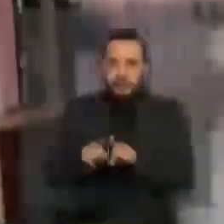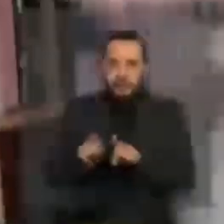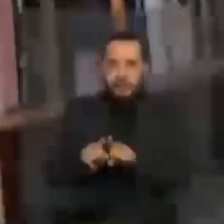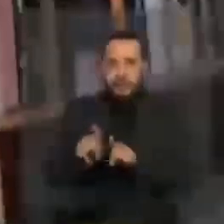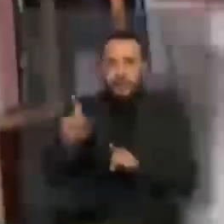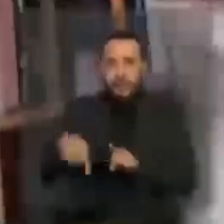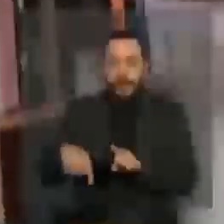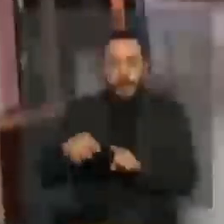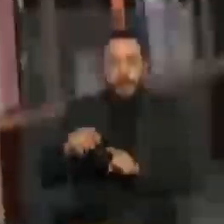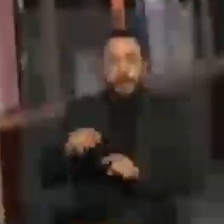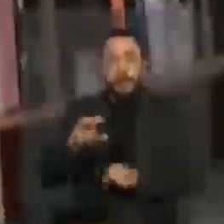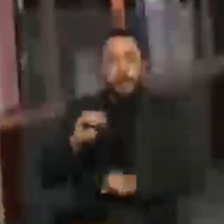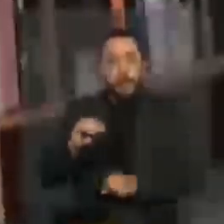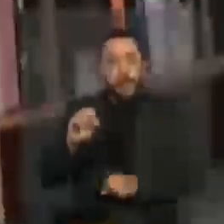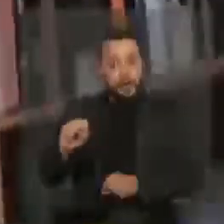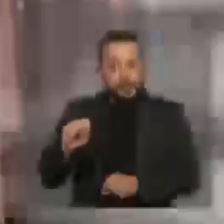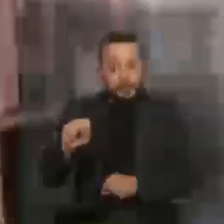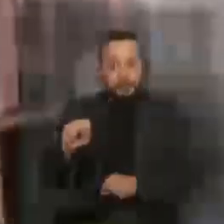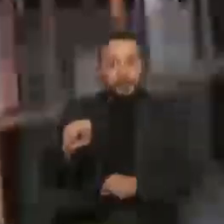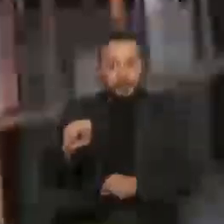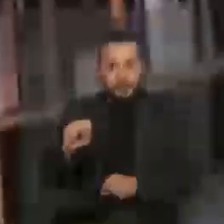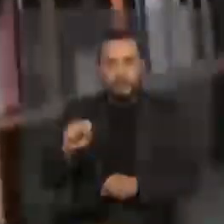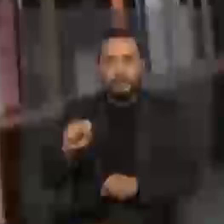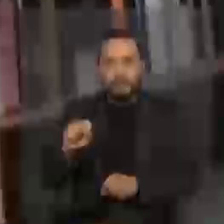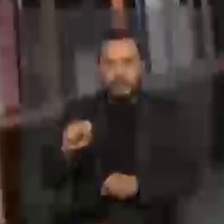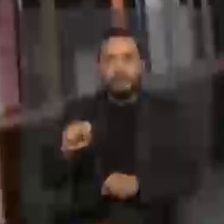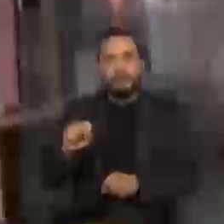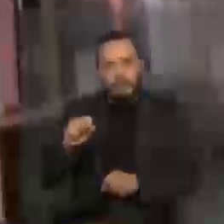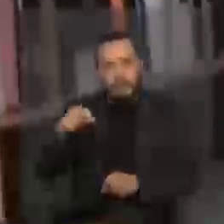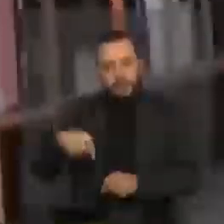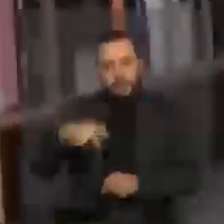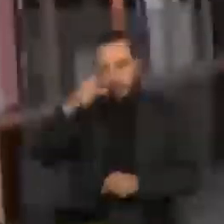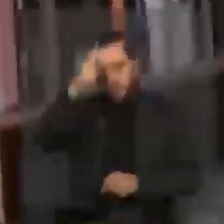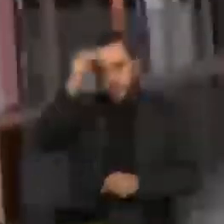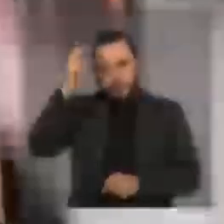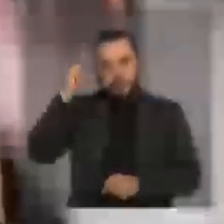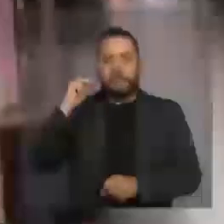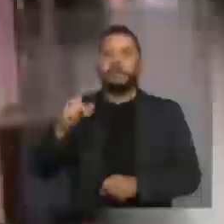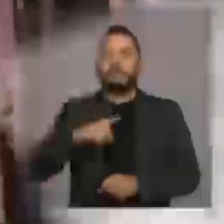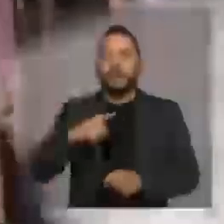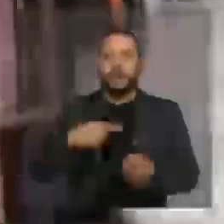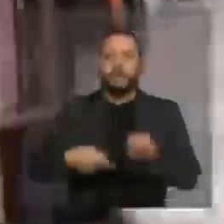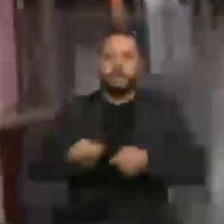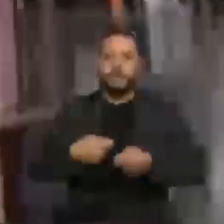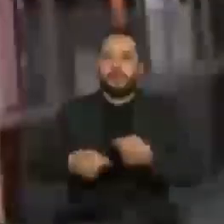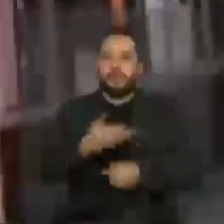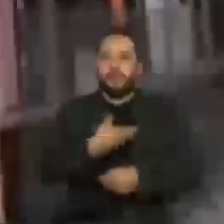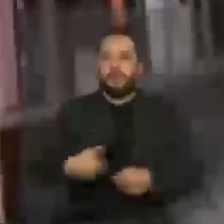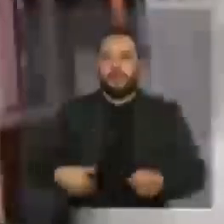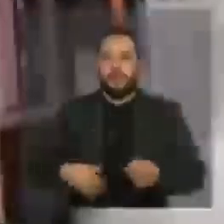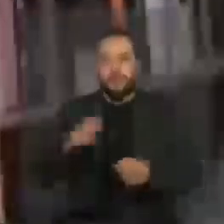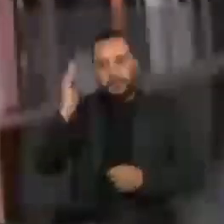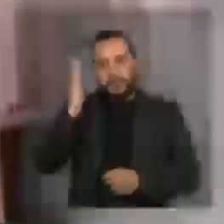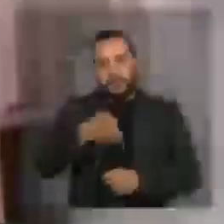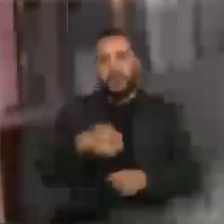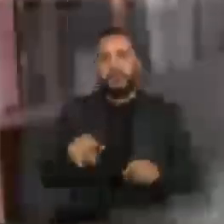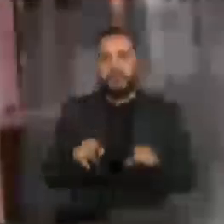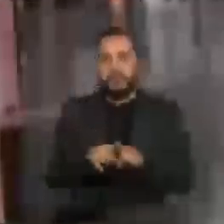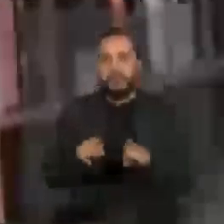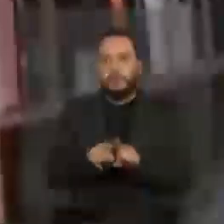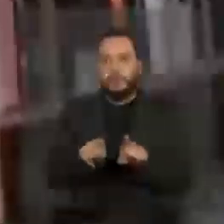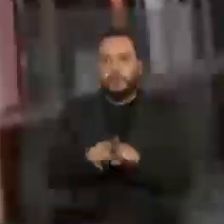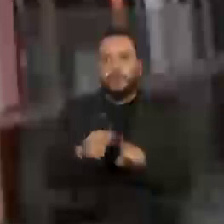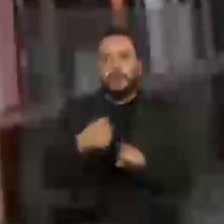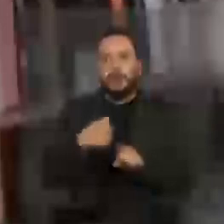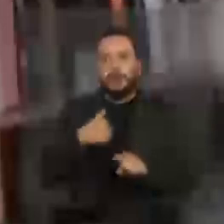como organizações sociais, estabelecidas no município, que celebrem com a administração pública direta e autarquias da União, do